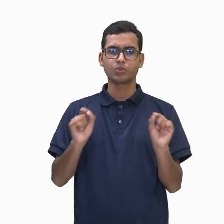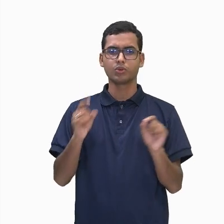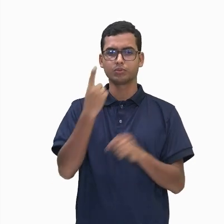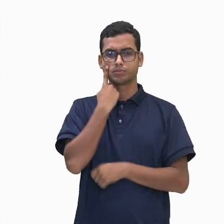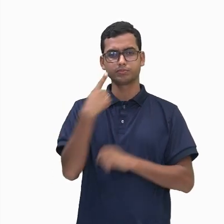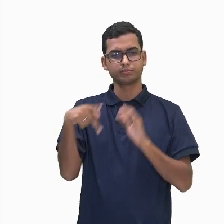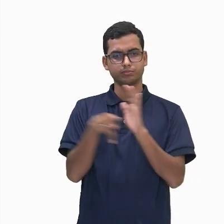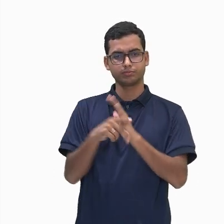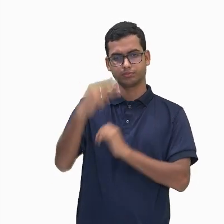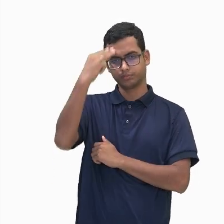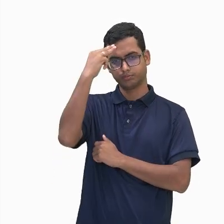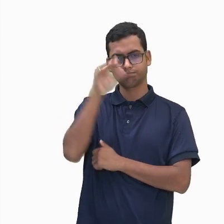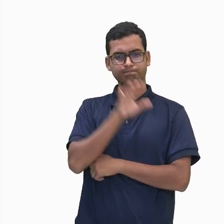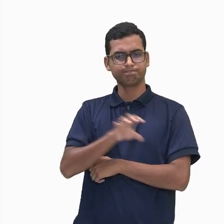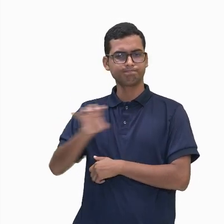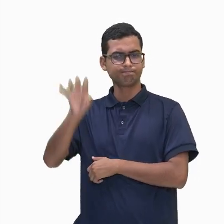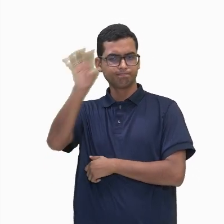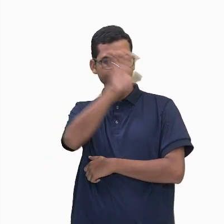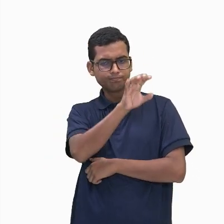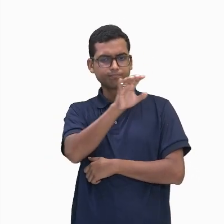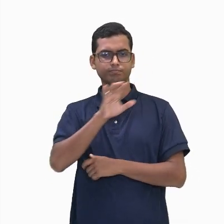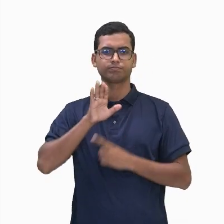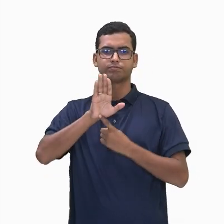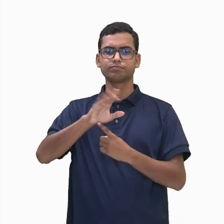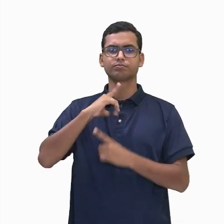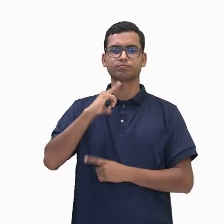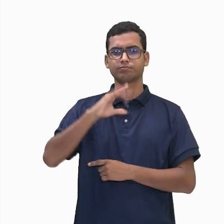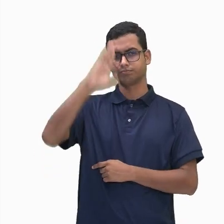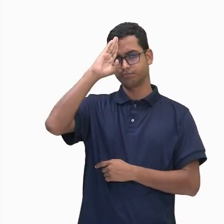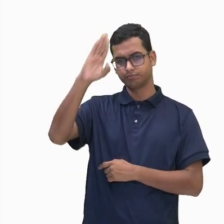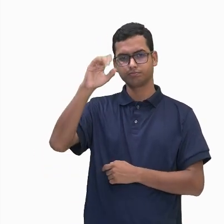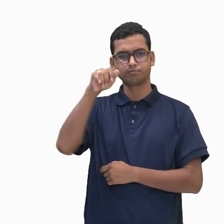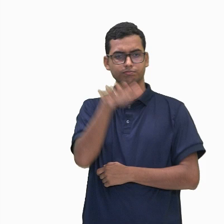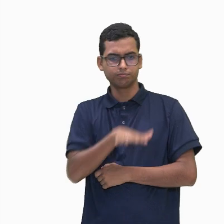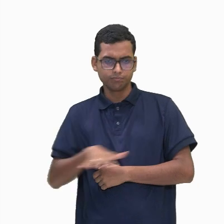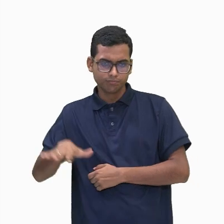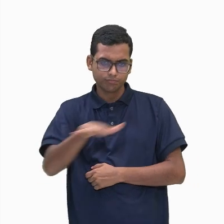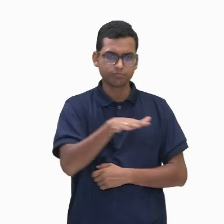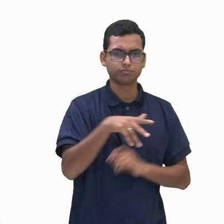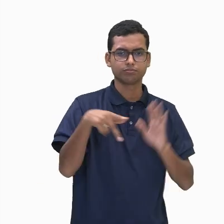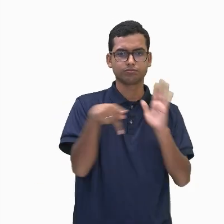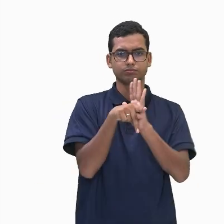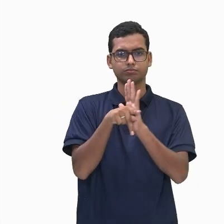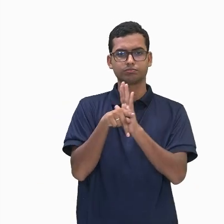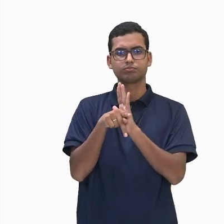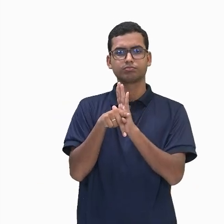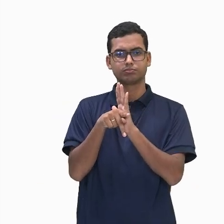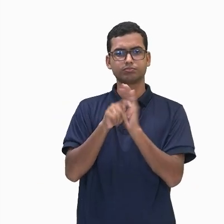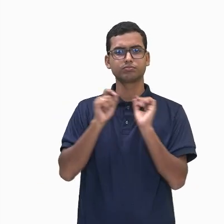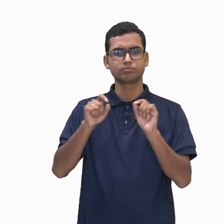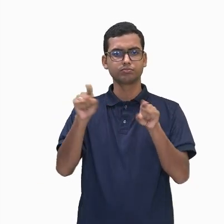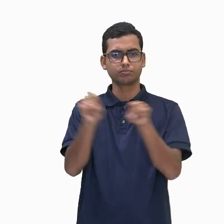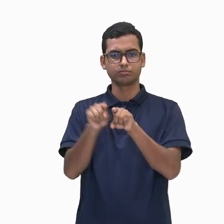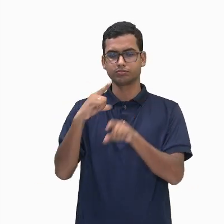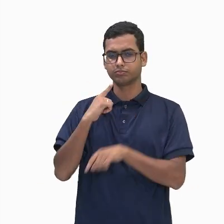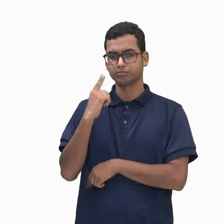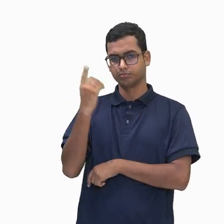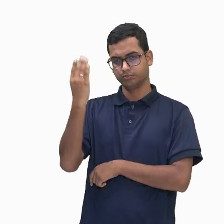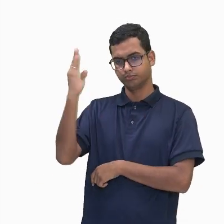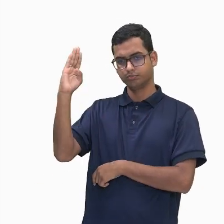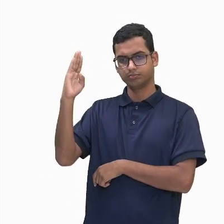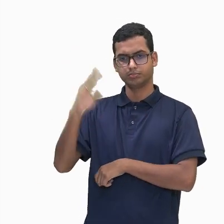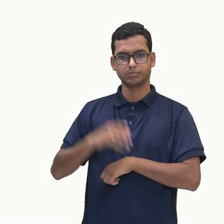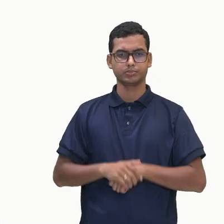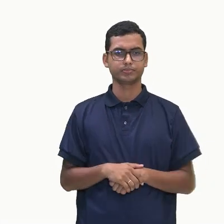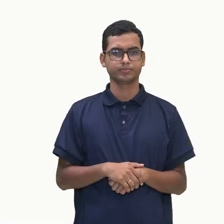mapa mental que tem as principais áreas da biologia. E nós vamos aqui iniciar,